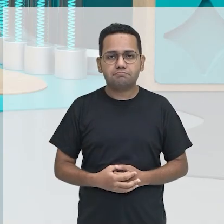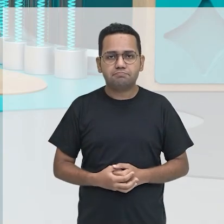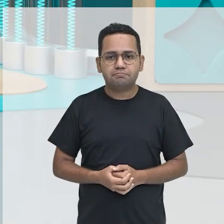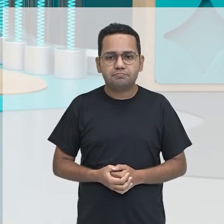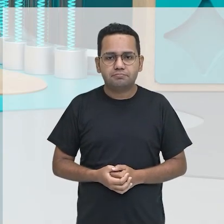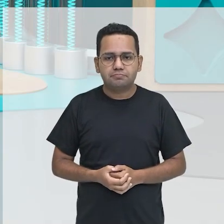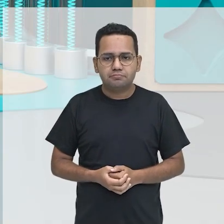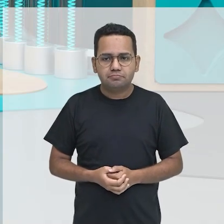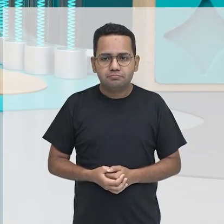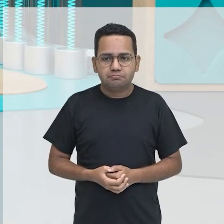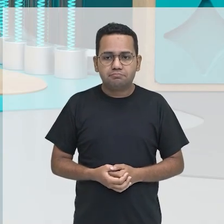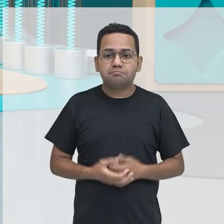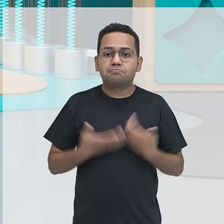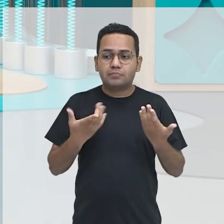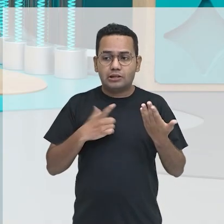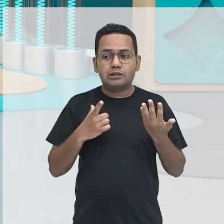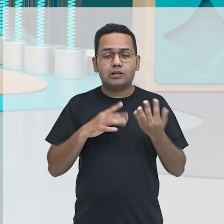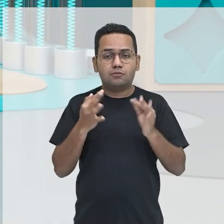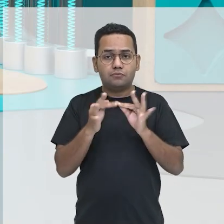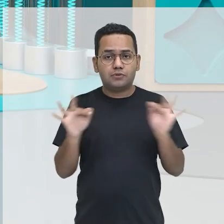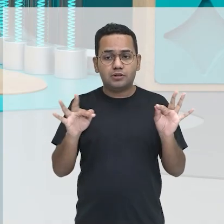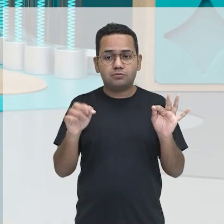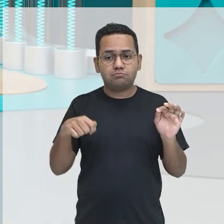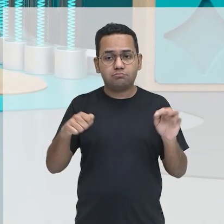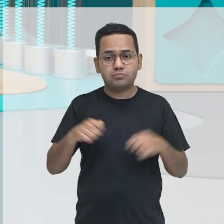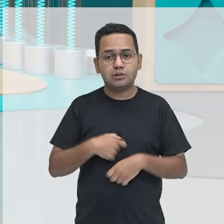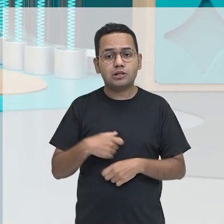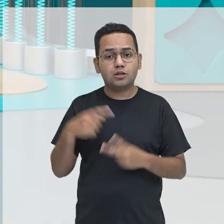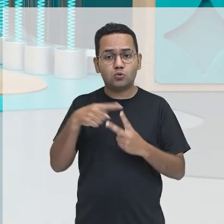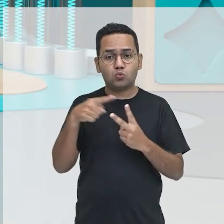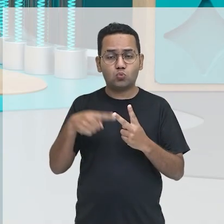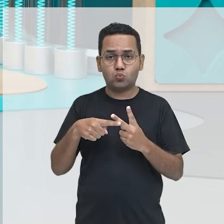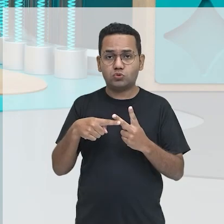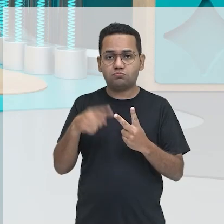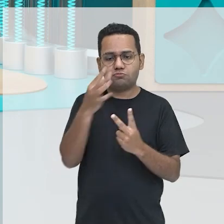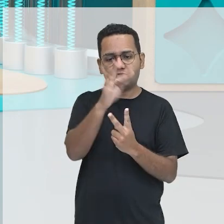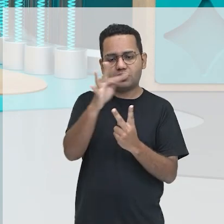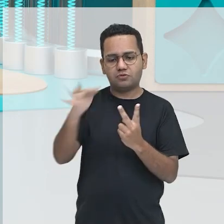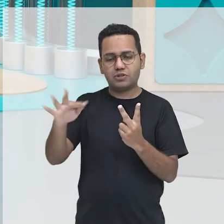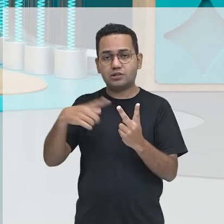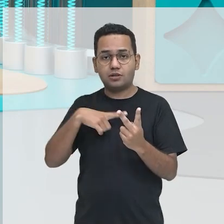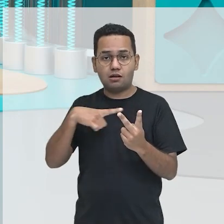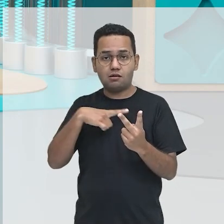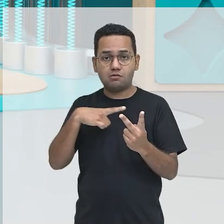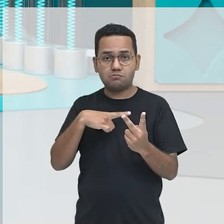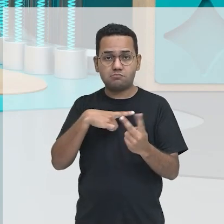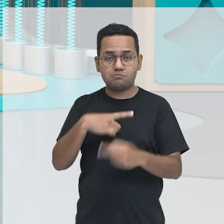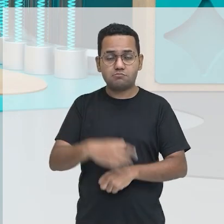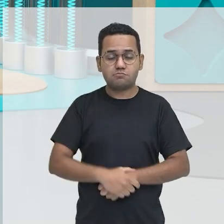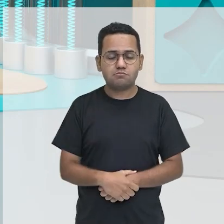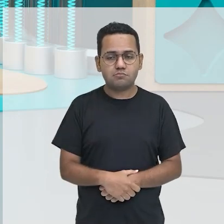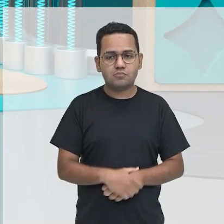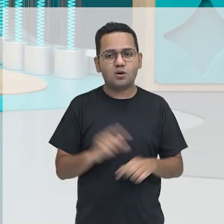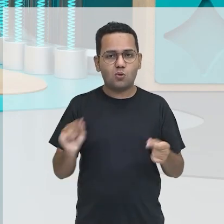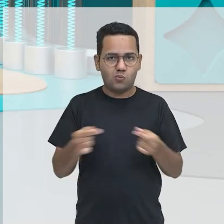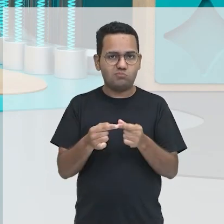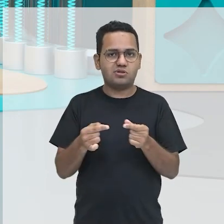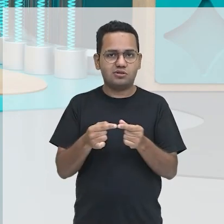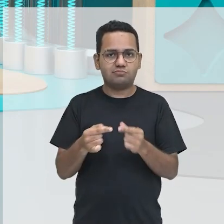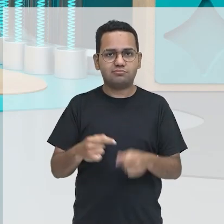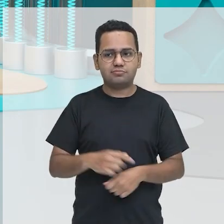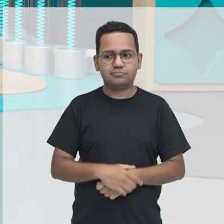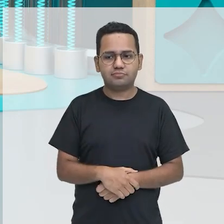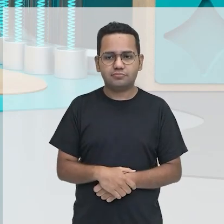working. É um período. Por que é um período, teacher? Porque eu tenho duas orações. Para ter um período, eu tenho que ter pelo menos duas orações, né? Um período